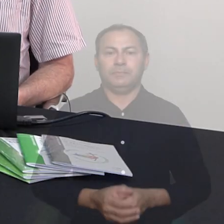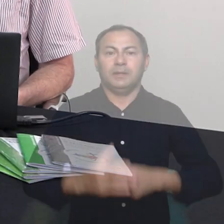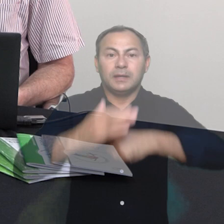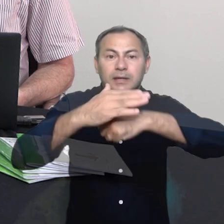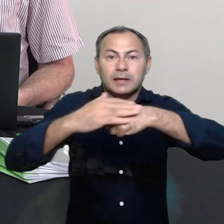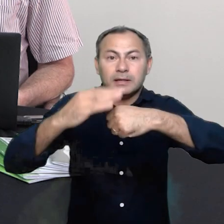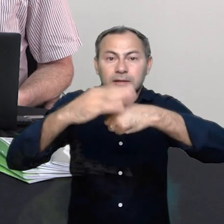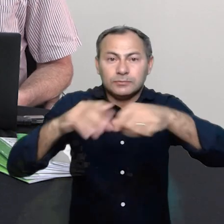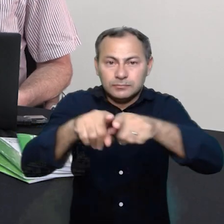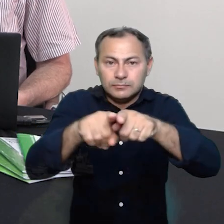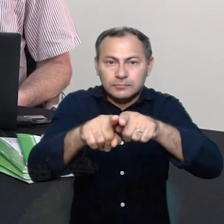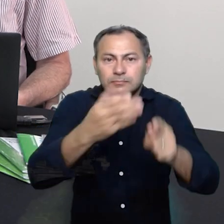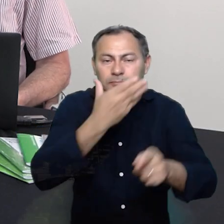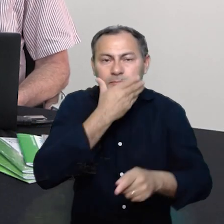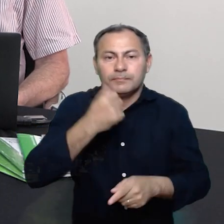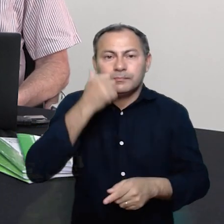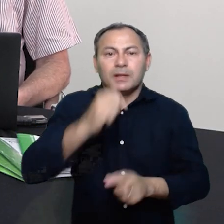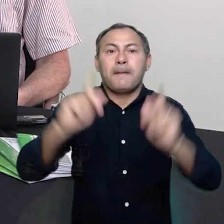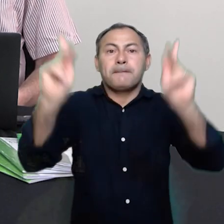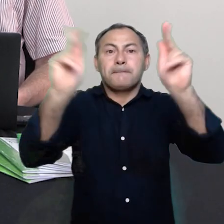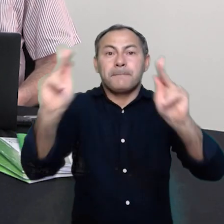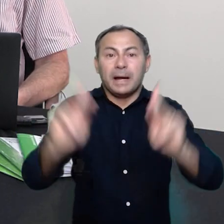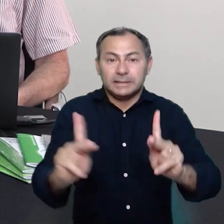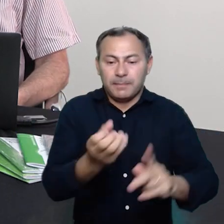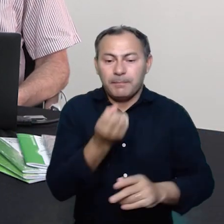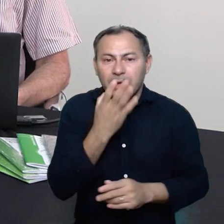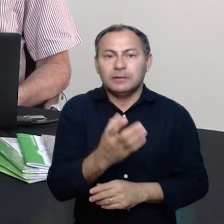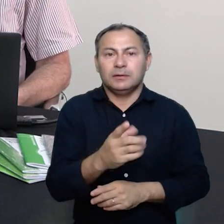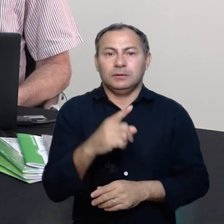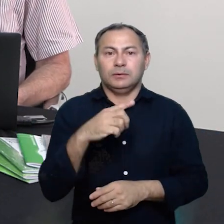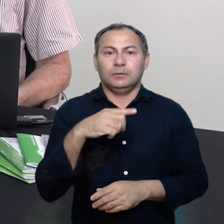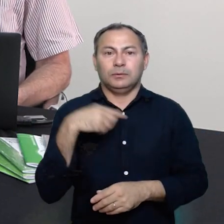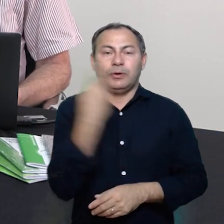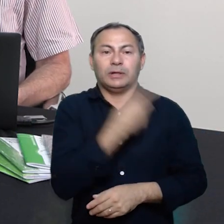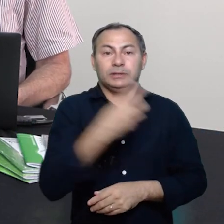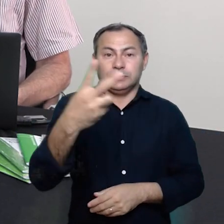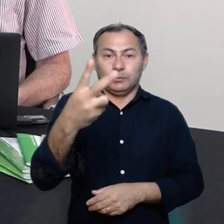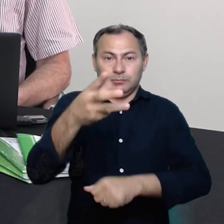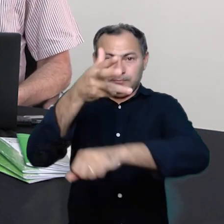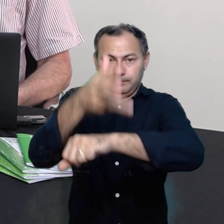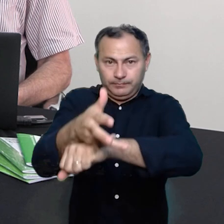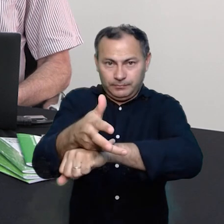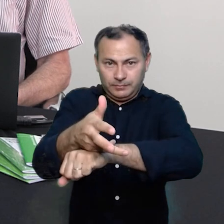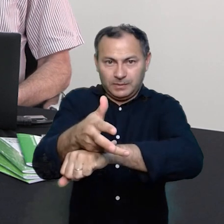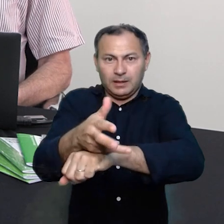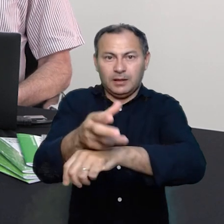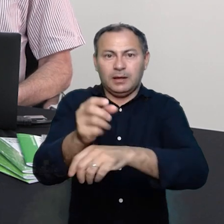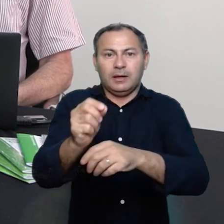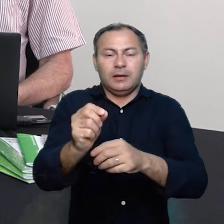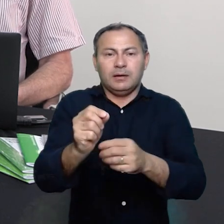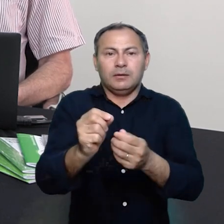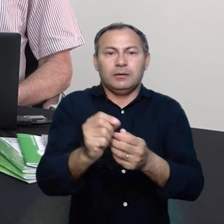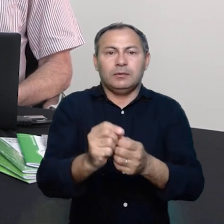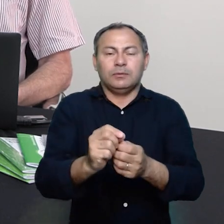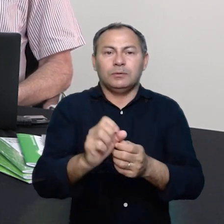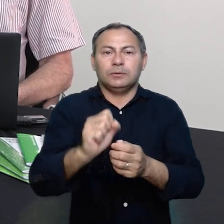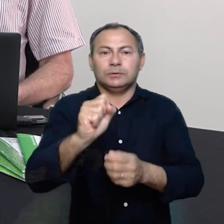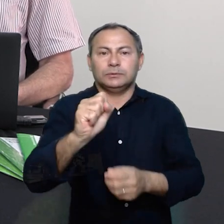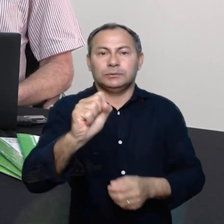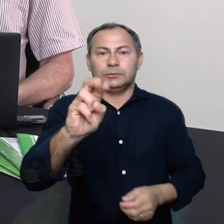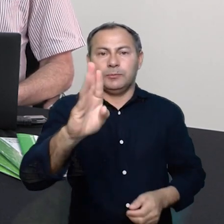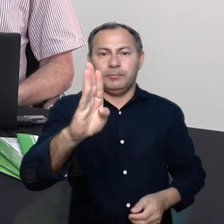queridos irmãos, queridas irmãs, paz e bem. Então, nós estamos no segundo vídeo sobre o subsídio